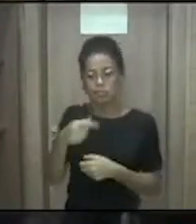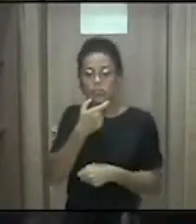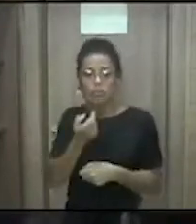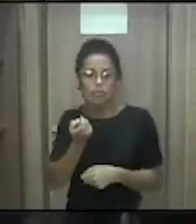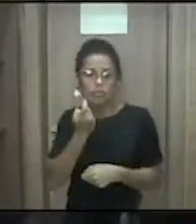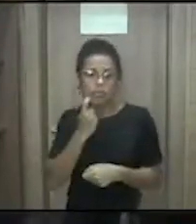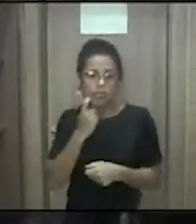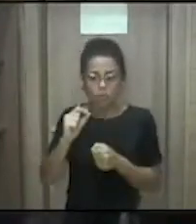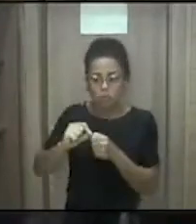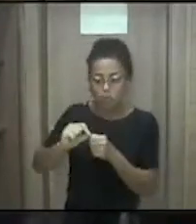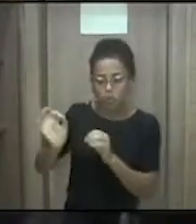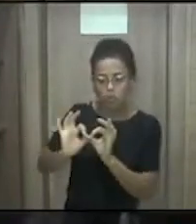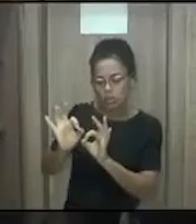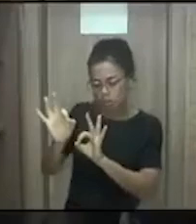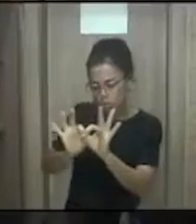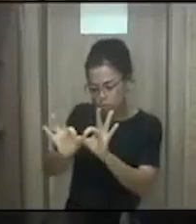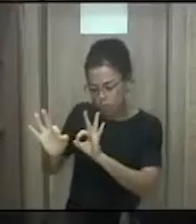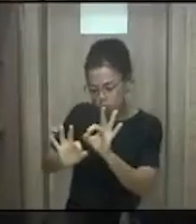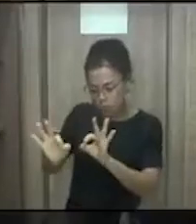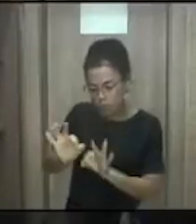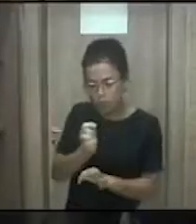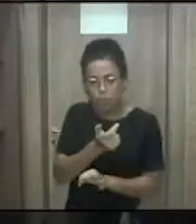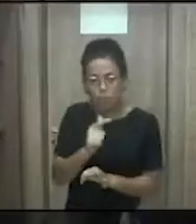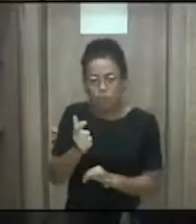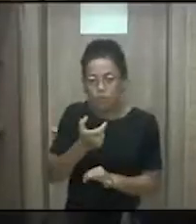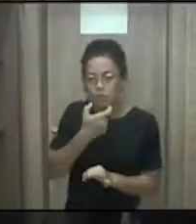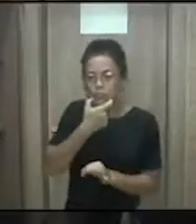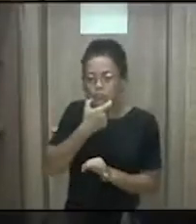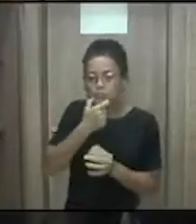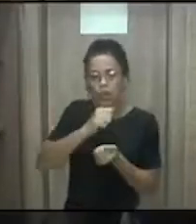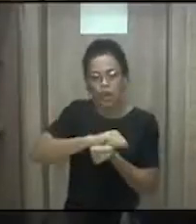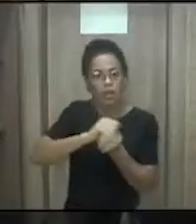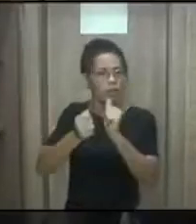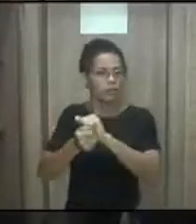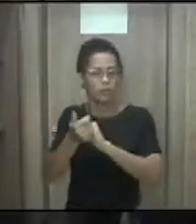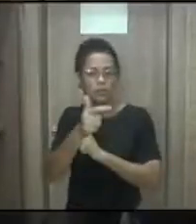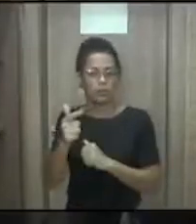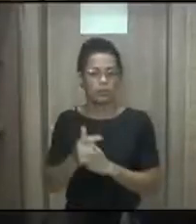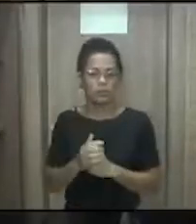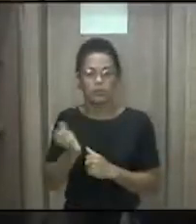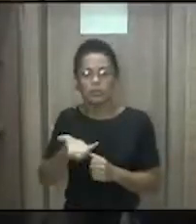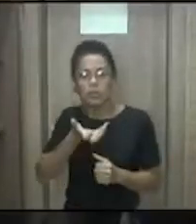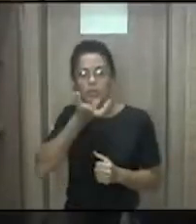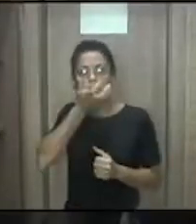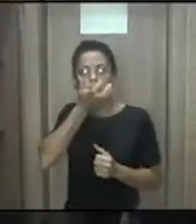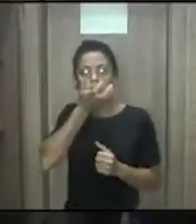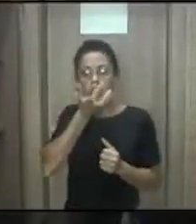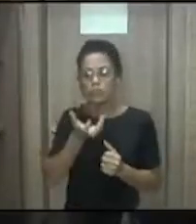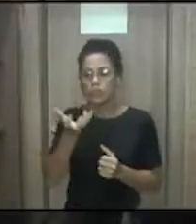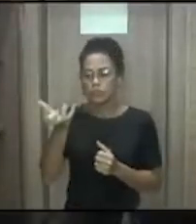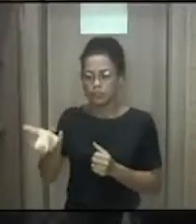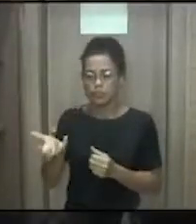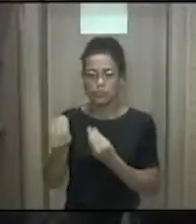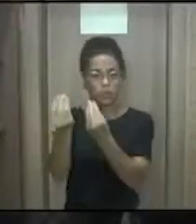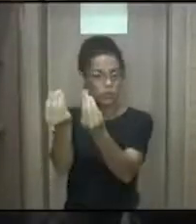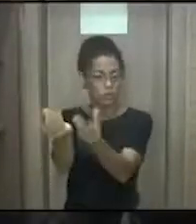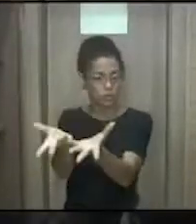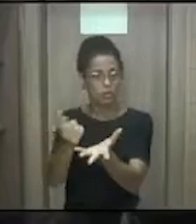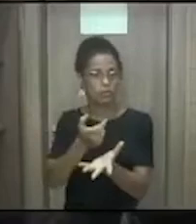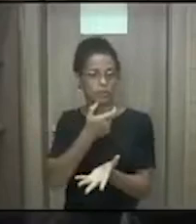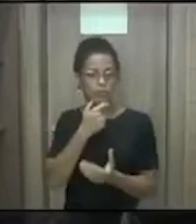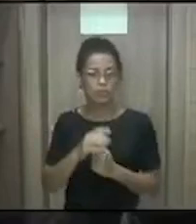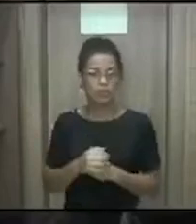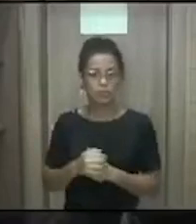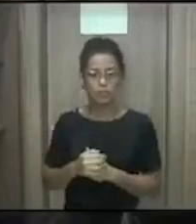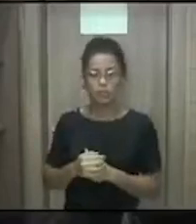onde não se fazia moldagem funcional. Eu faço a primeira moldagem, faço a prótese e entrego. Eu não